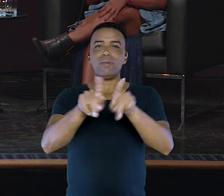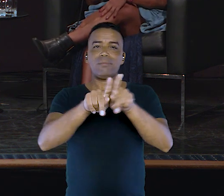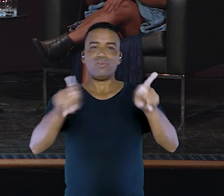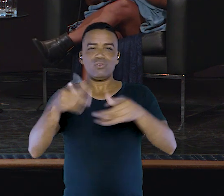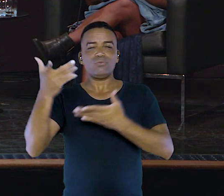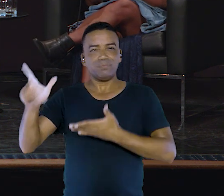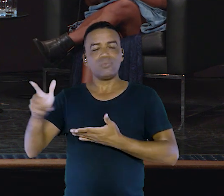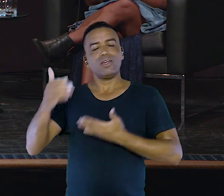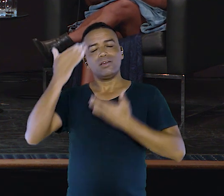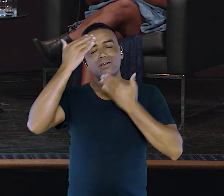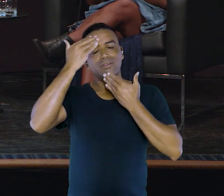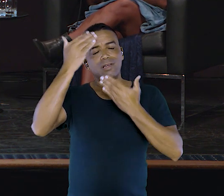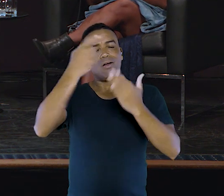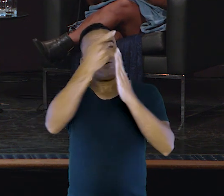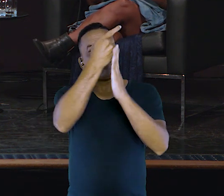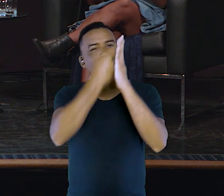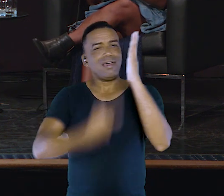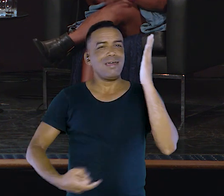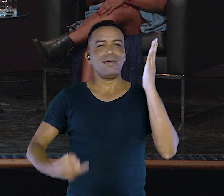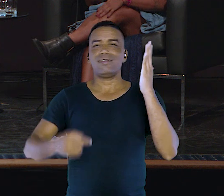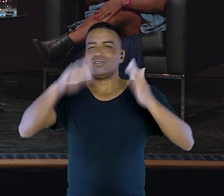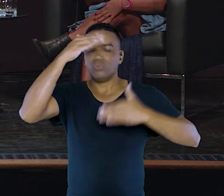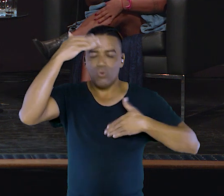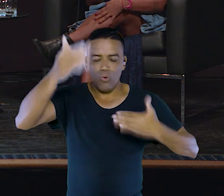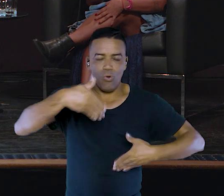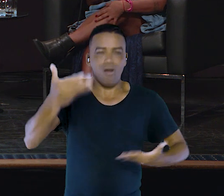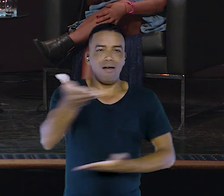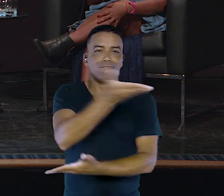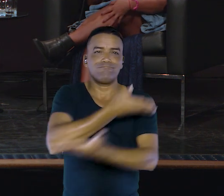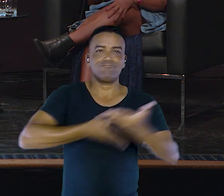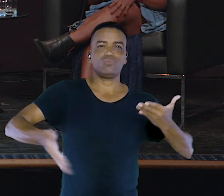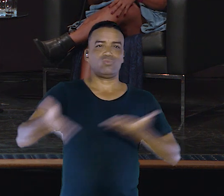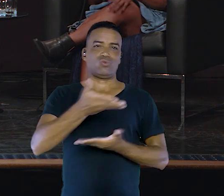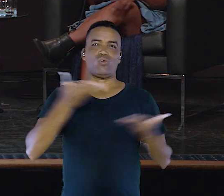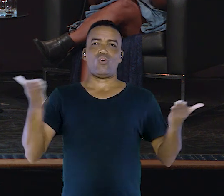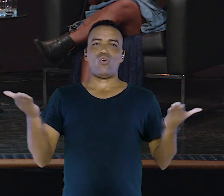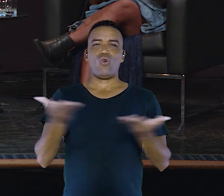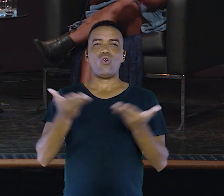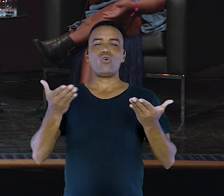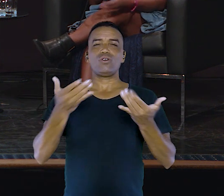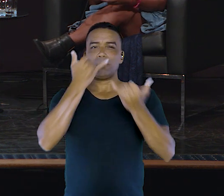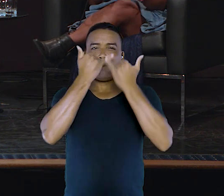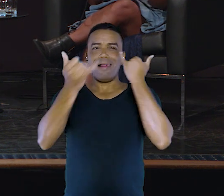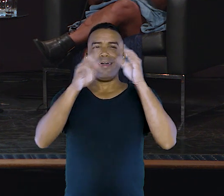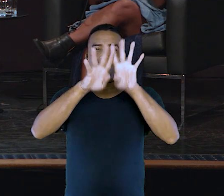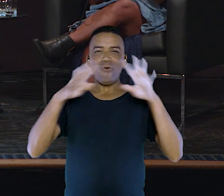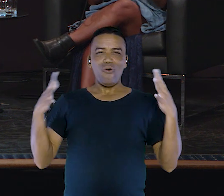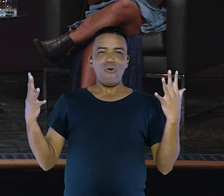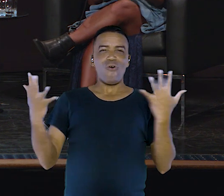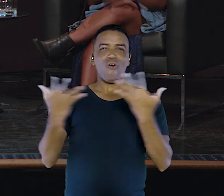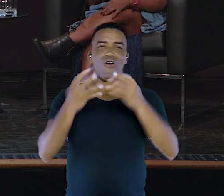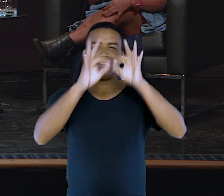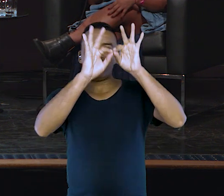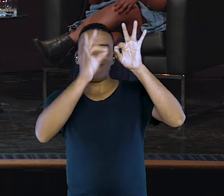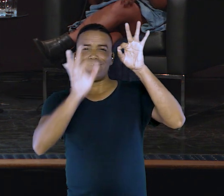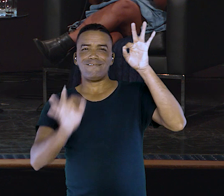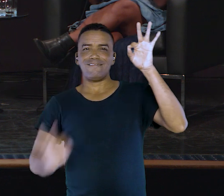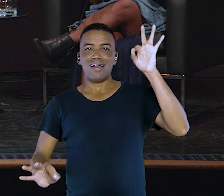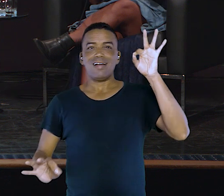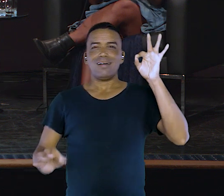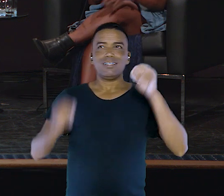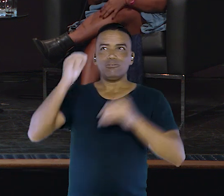né, então me sinto honrada mesmo dessa partilha hoje, na qual é uma roda, né? A gente vai tecer